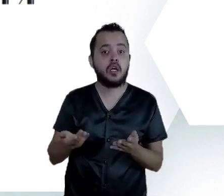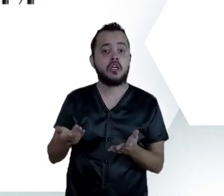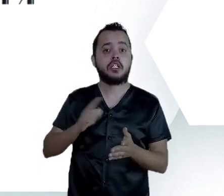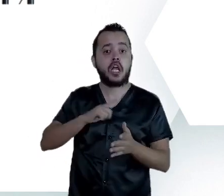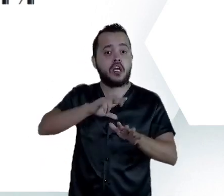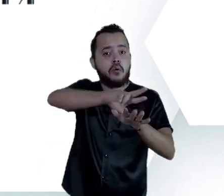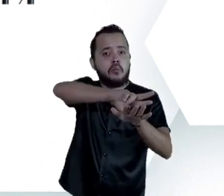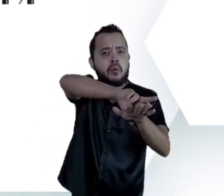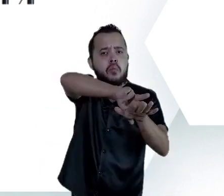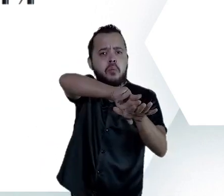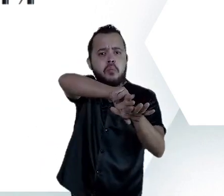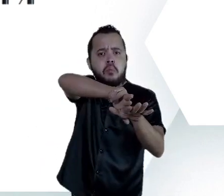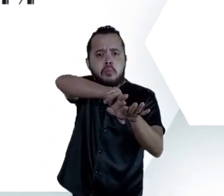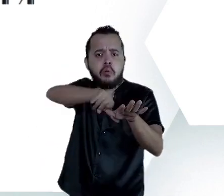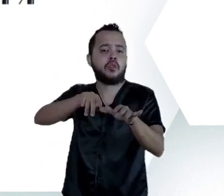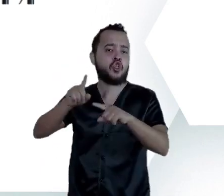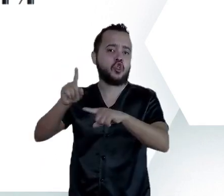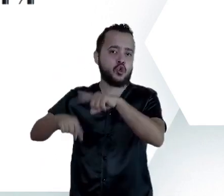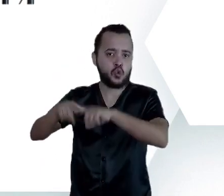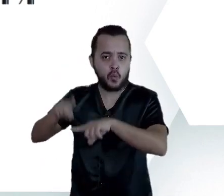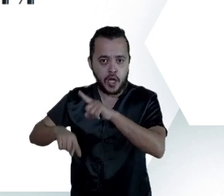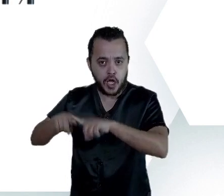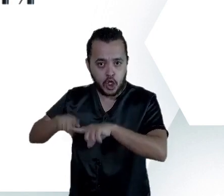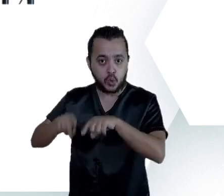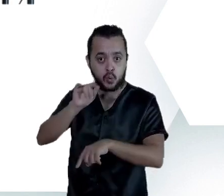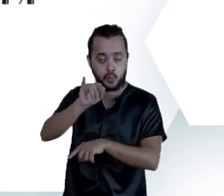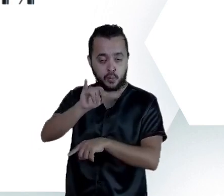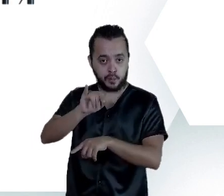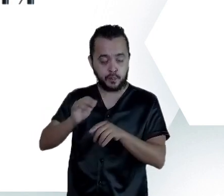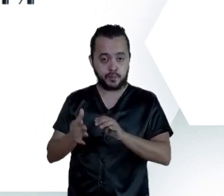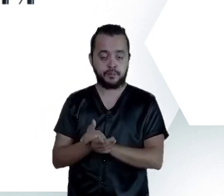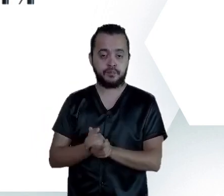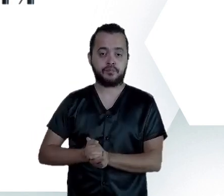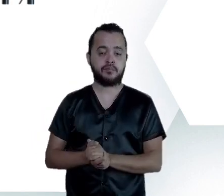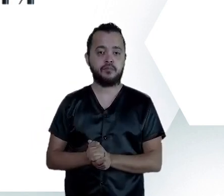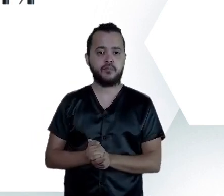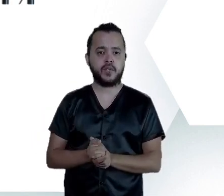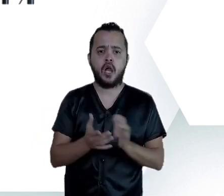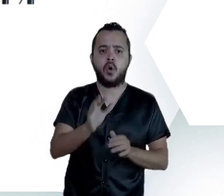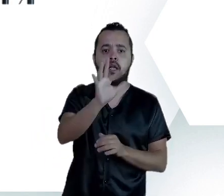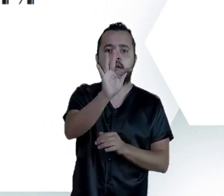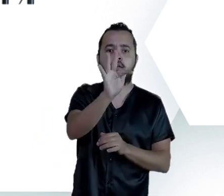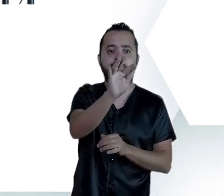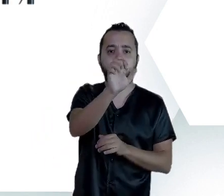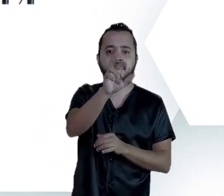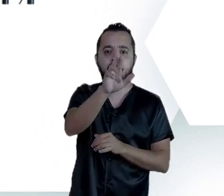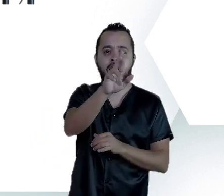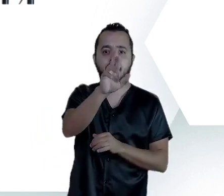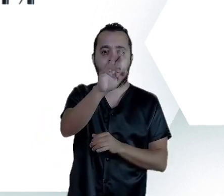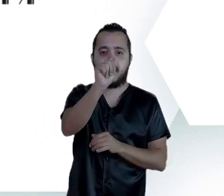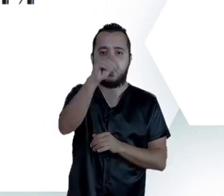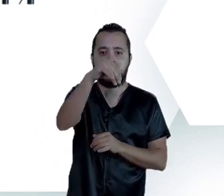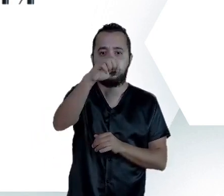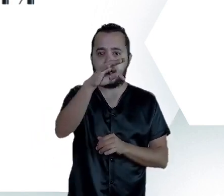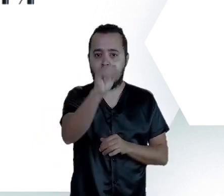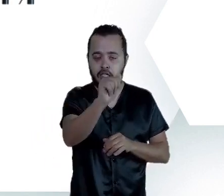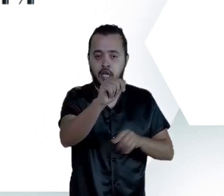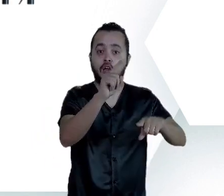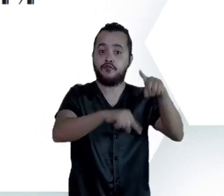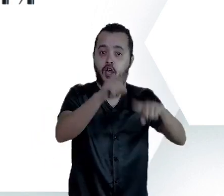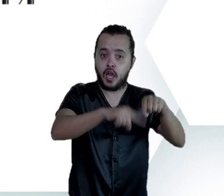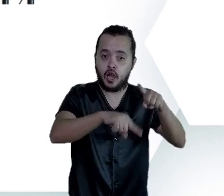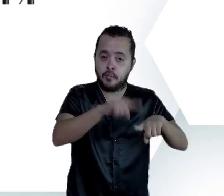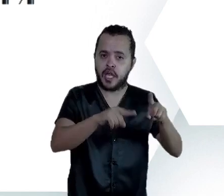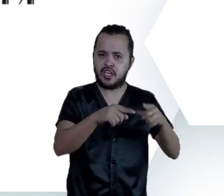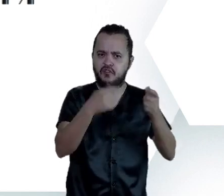podem estar utilizando também. Dando sequência, eu tenho as minhas ferramentas. Eu tenho aqui, não vou me aprofundar